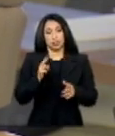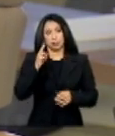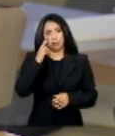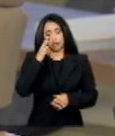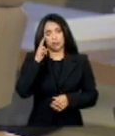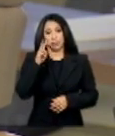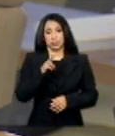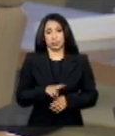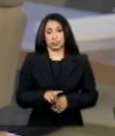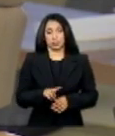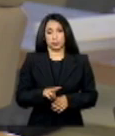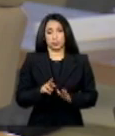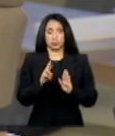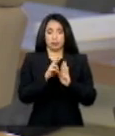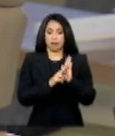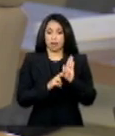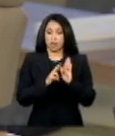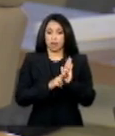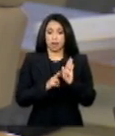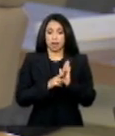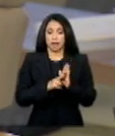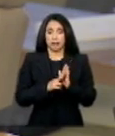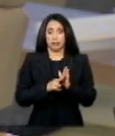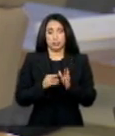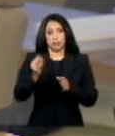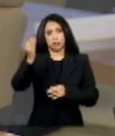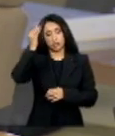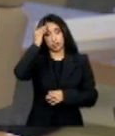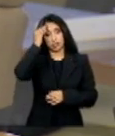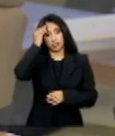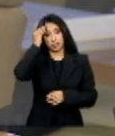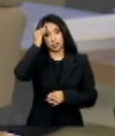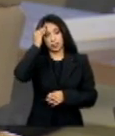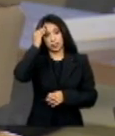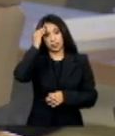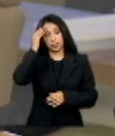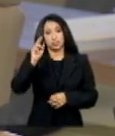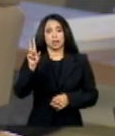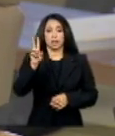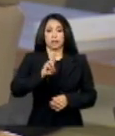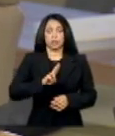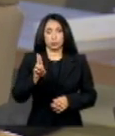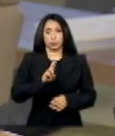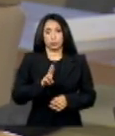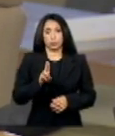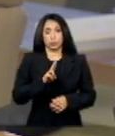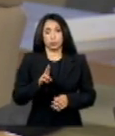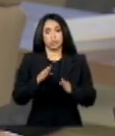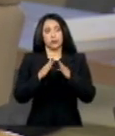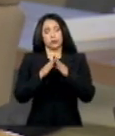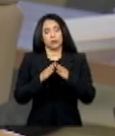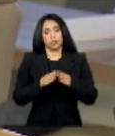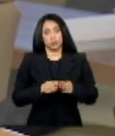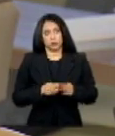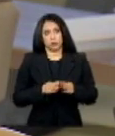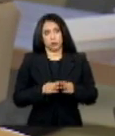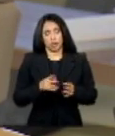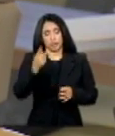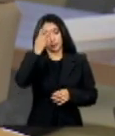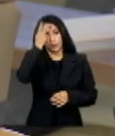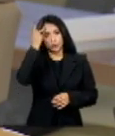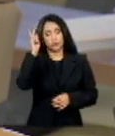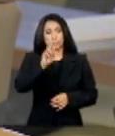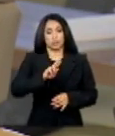a normatividade reconhece tratar se de uma relação de consumo por solicitação do consumidor e aí o